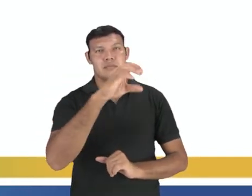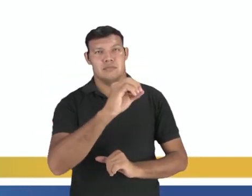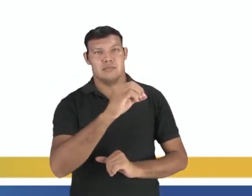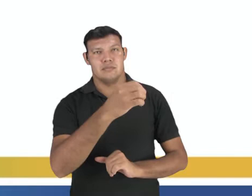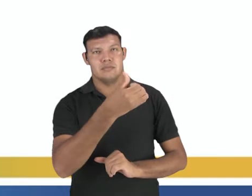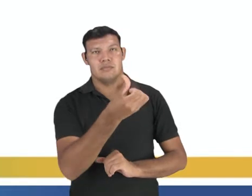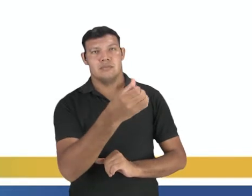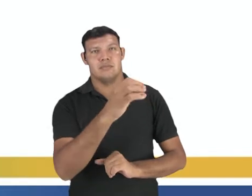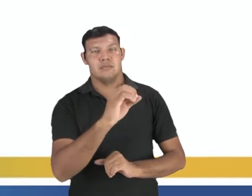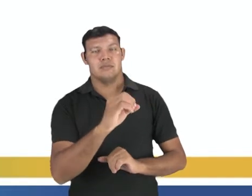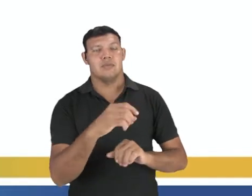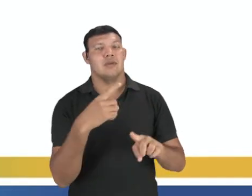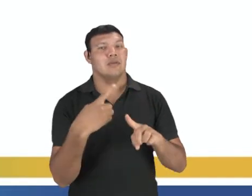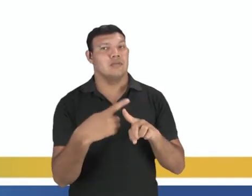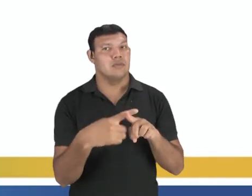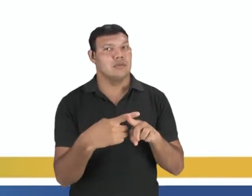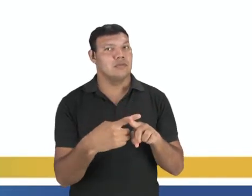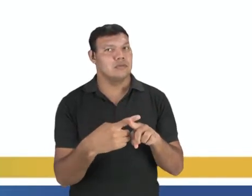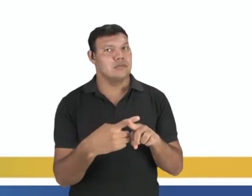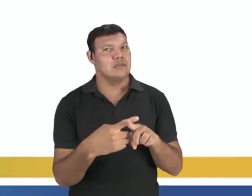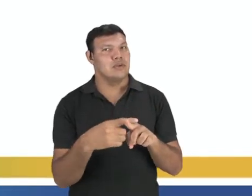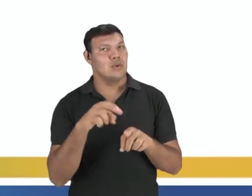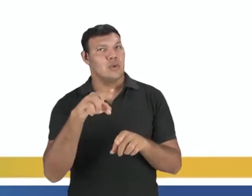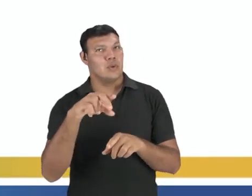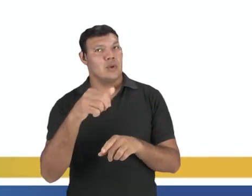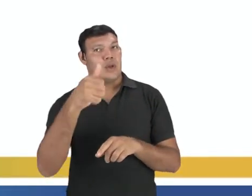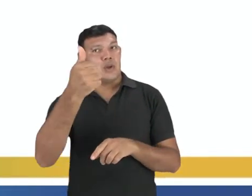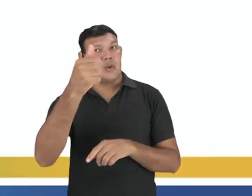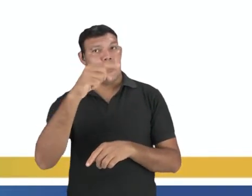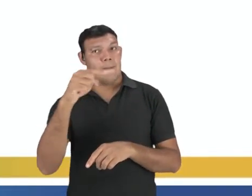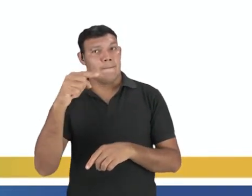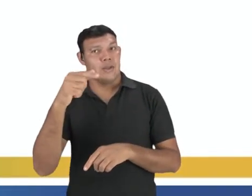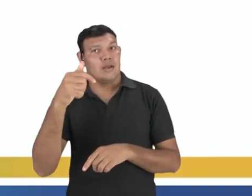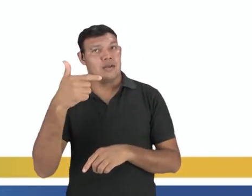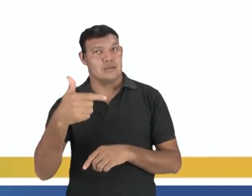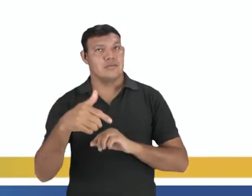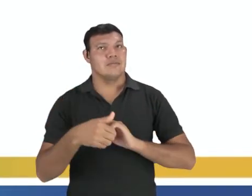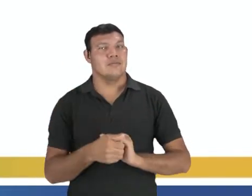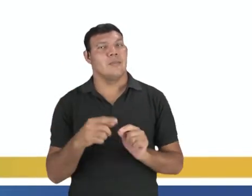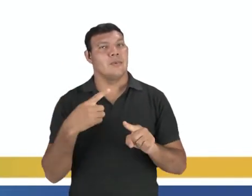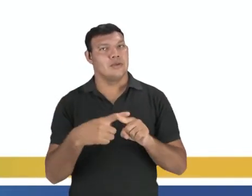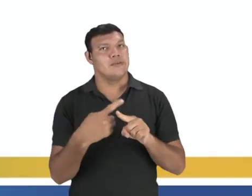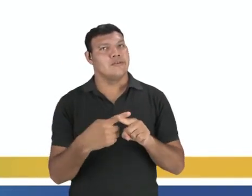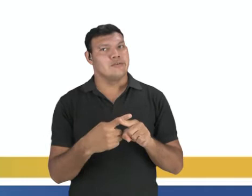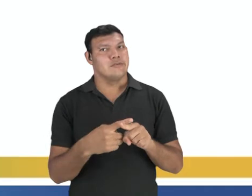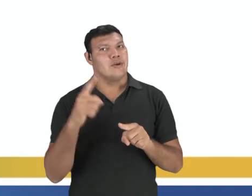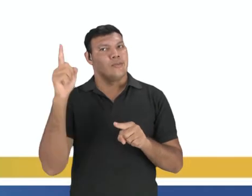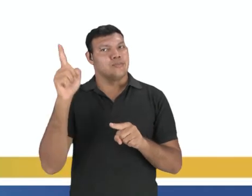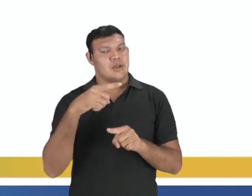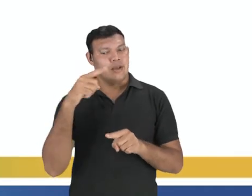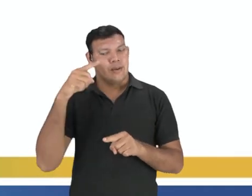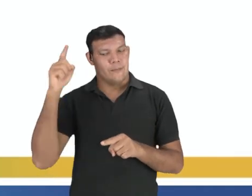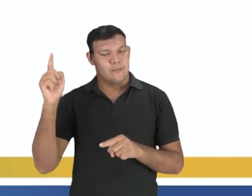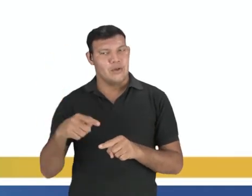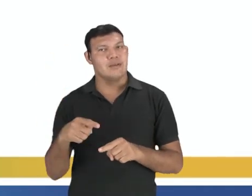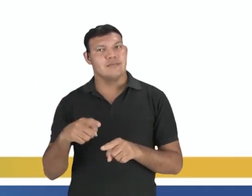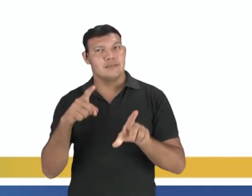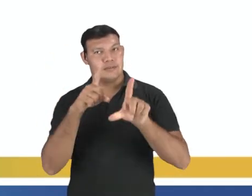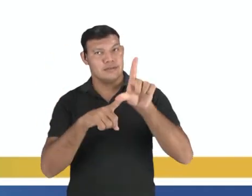Por que ela é igual a meio, pessoal? Antes de tudo, porque você pode eliminar o x, tá? X